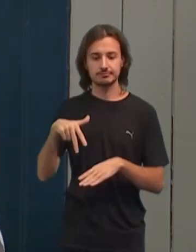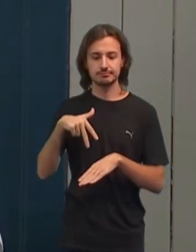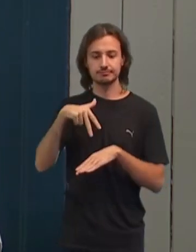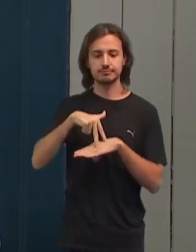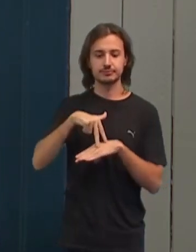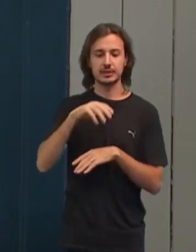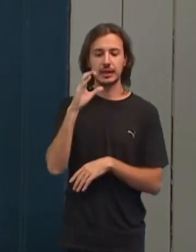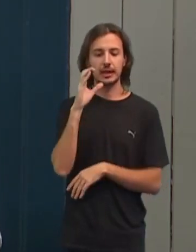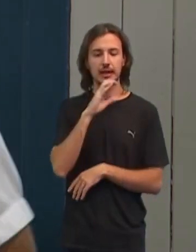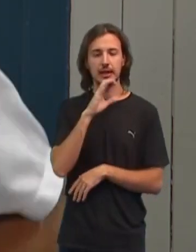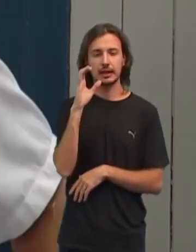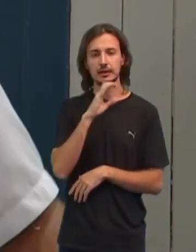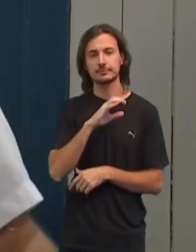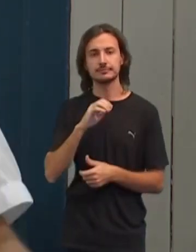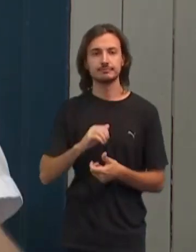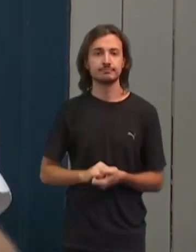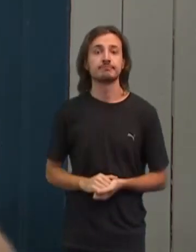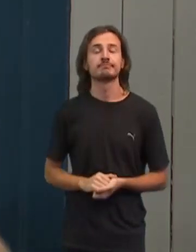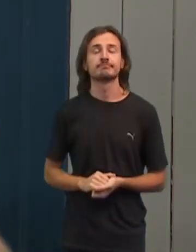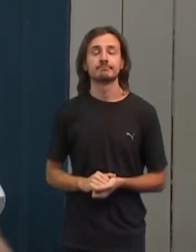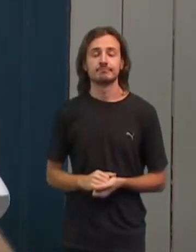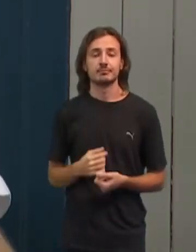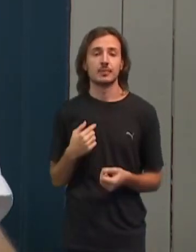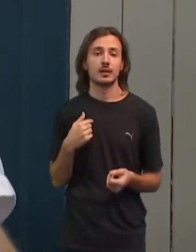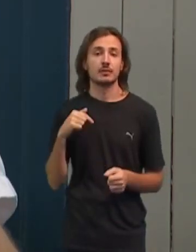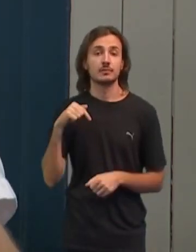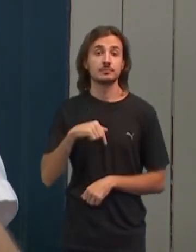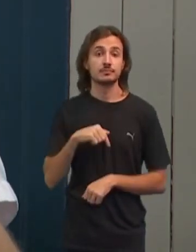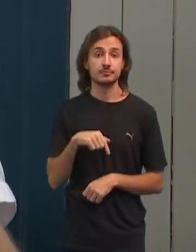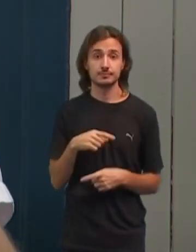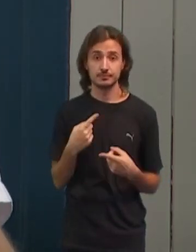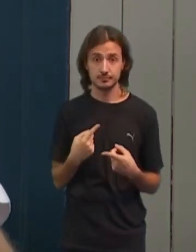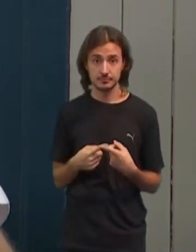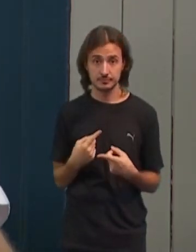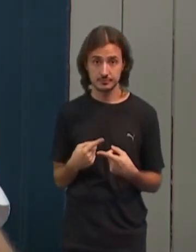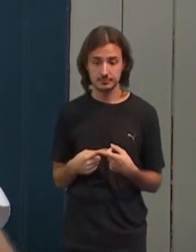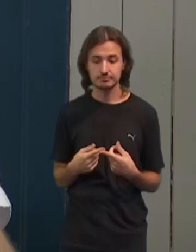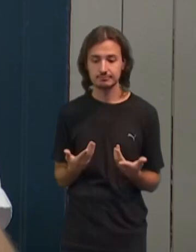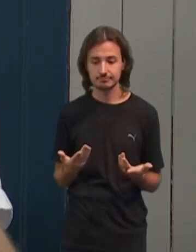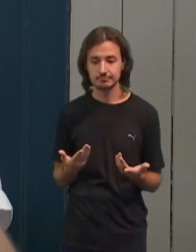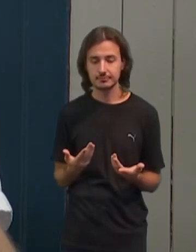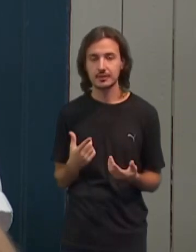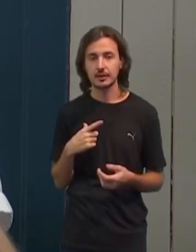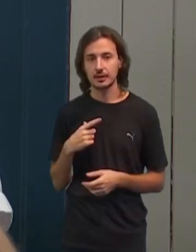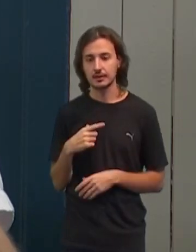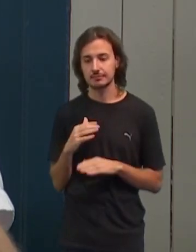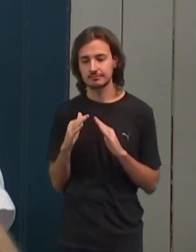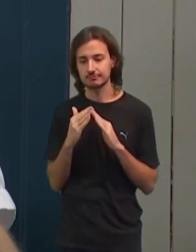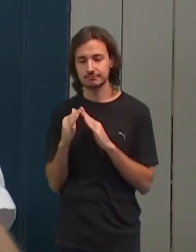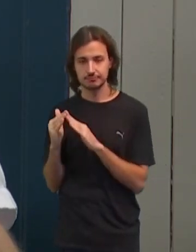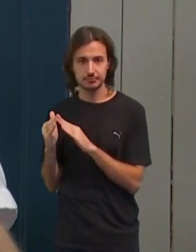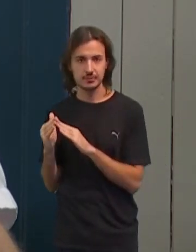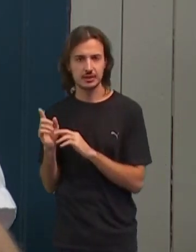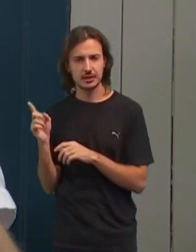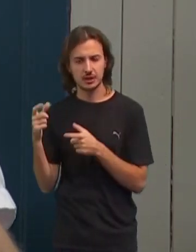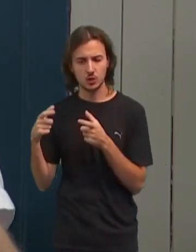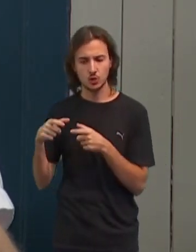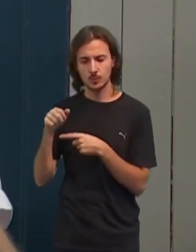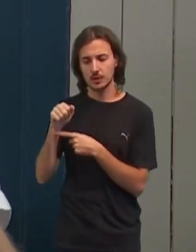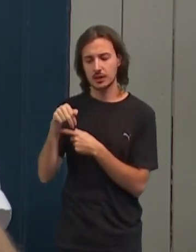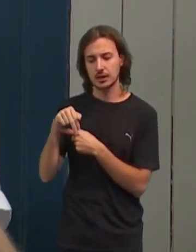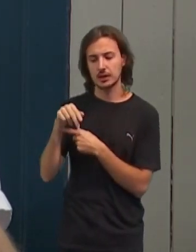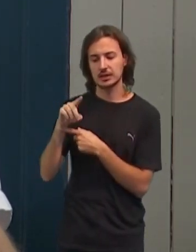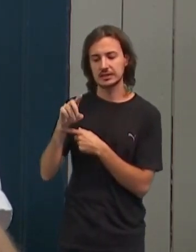rápida, mas nós estamos aqui para, até pedido de alguns moradores do entorno da Avenida dos Andradas,